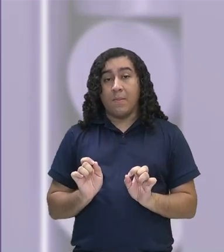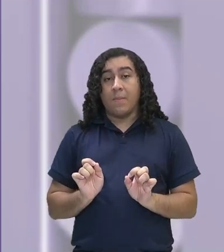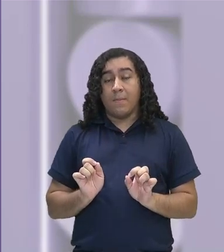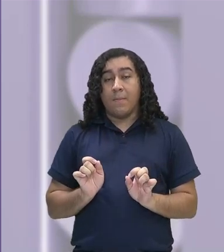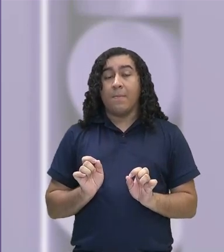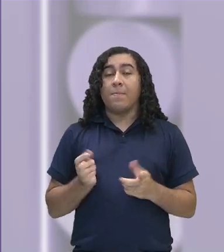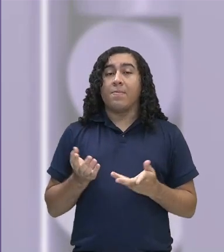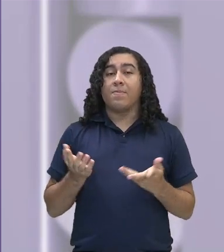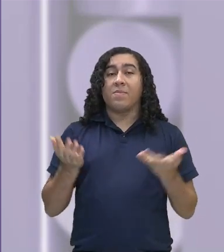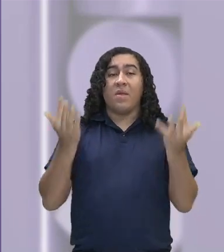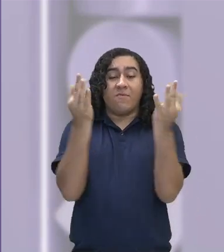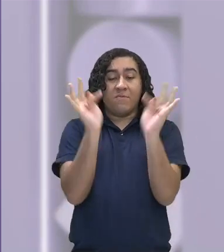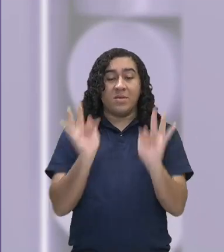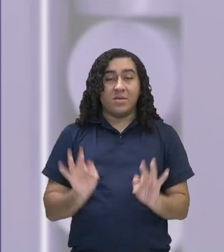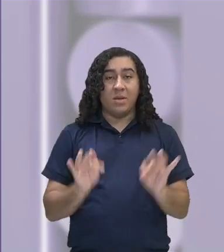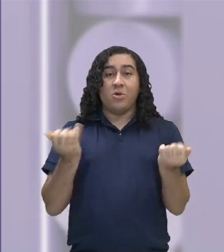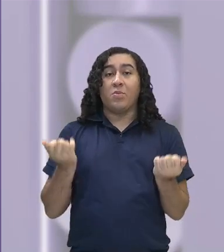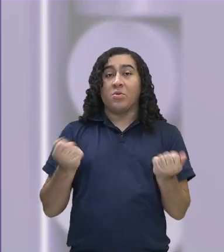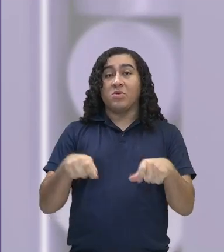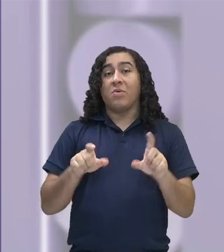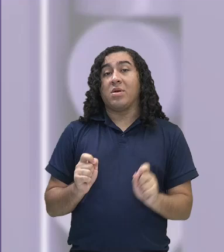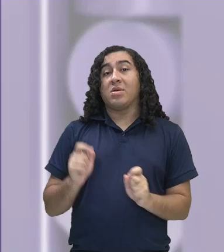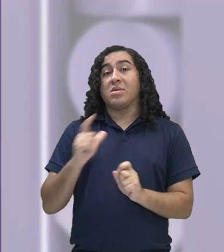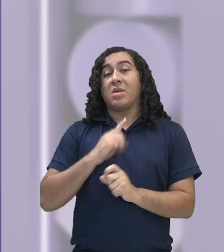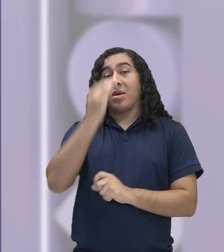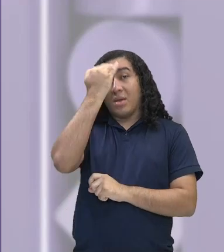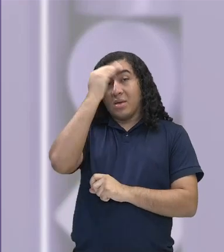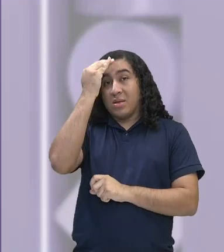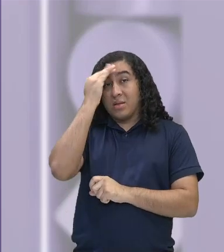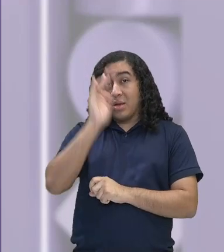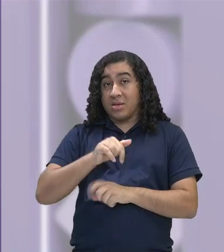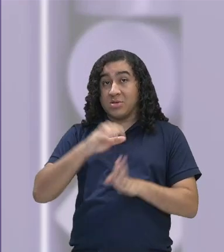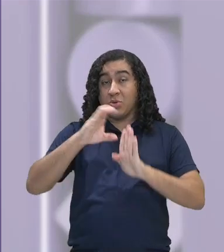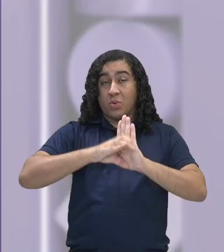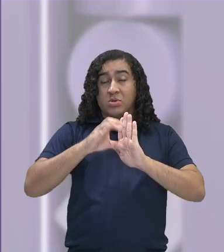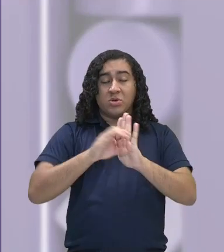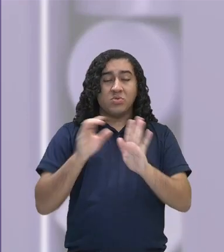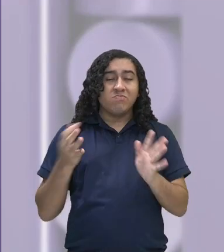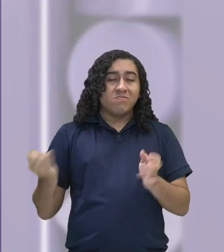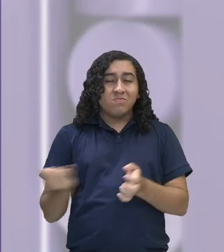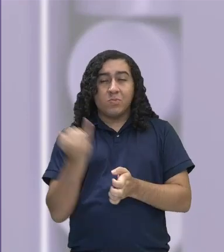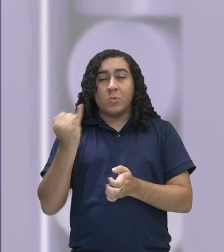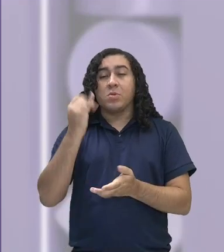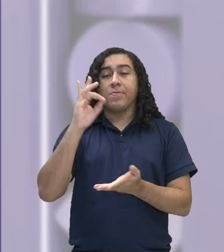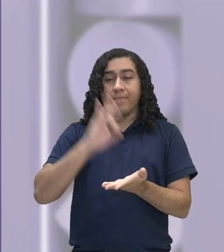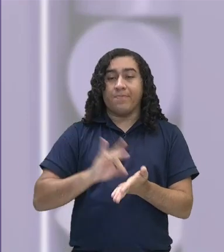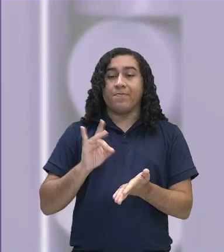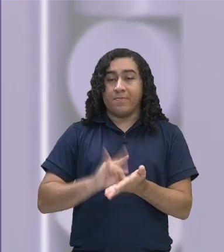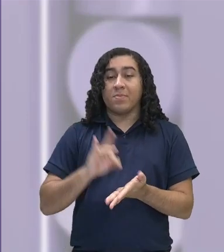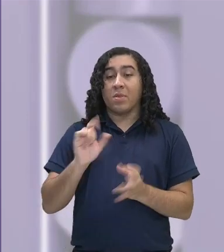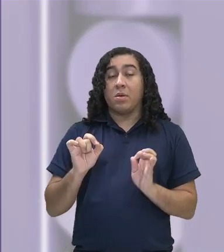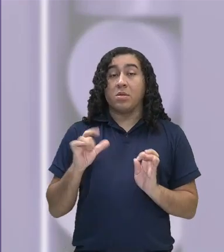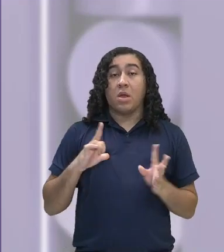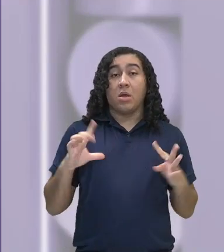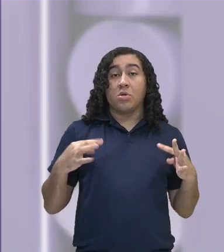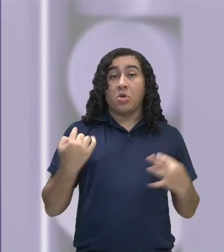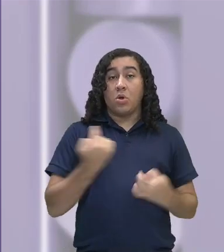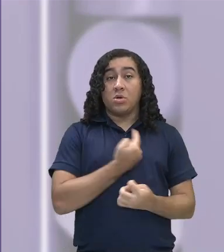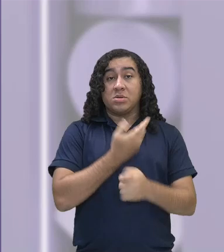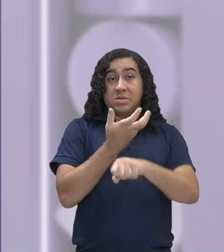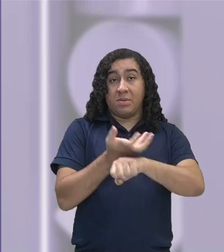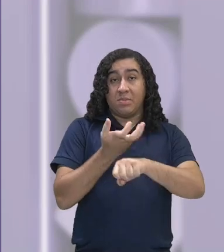nos alegramos de poder também trabalhar com vocês esses conceitos tão importantes para a nossa